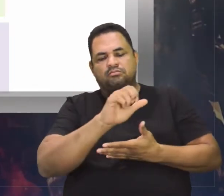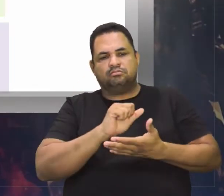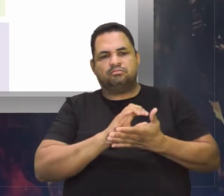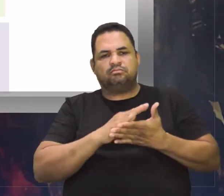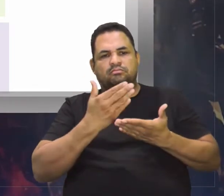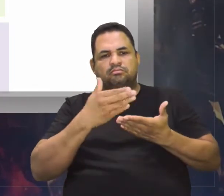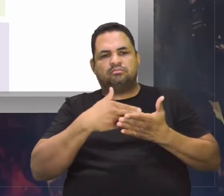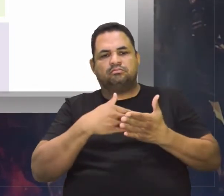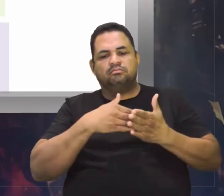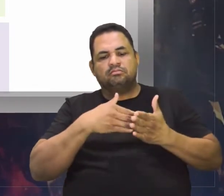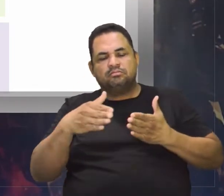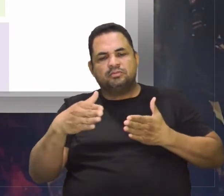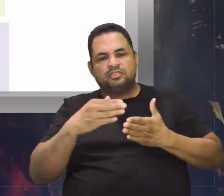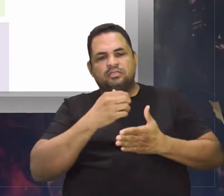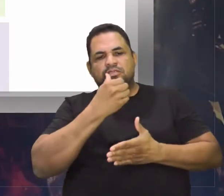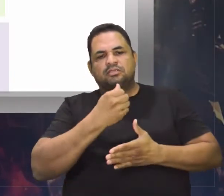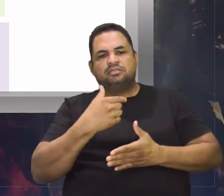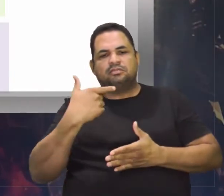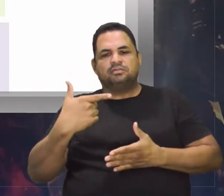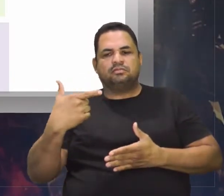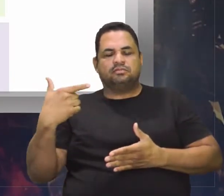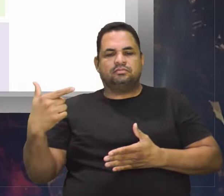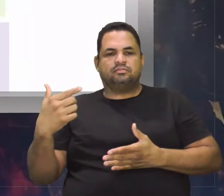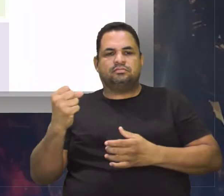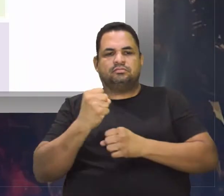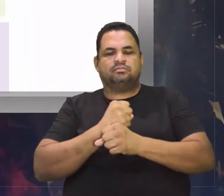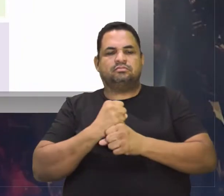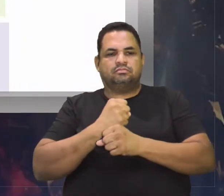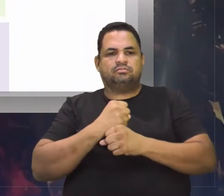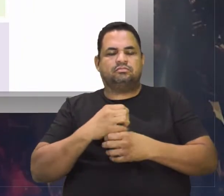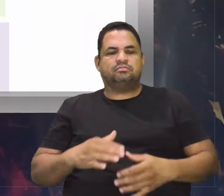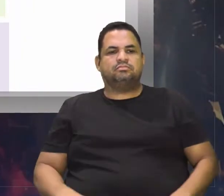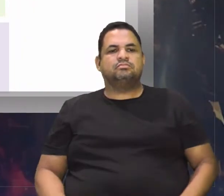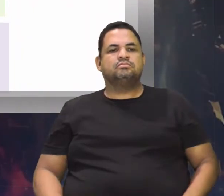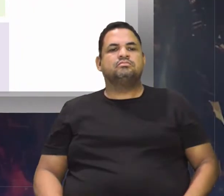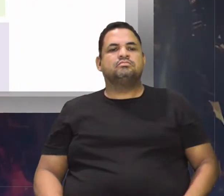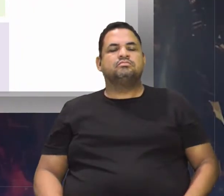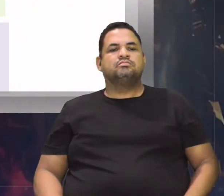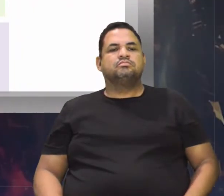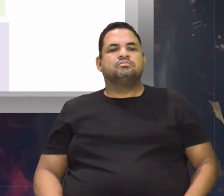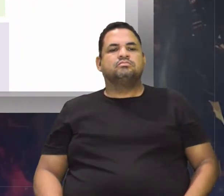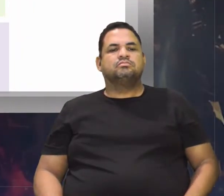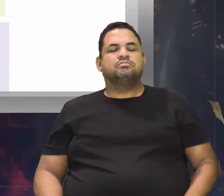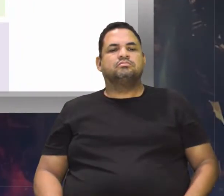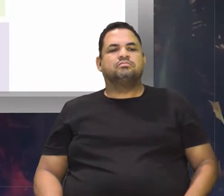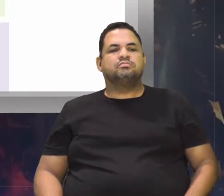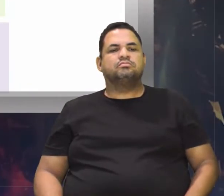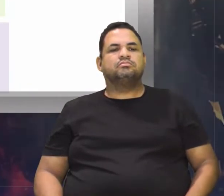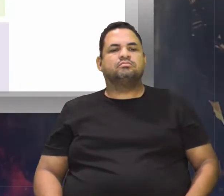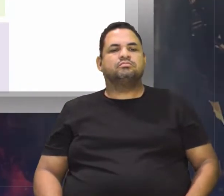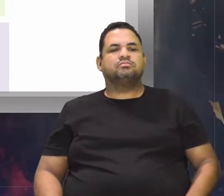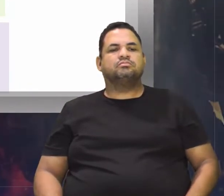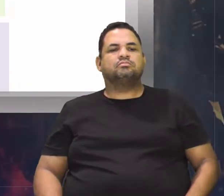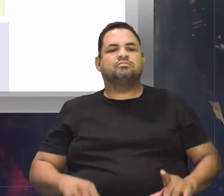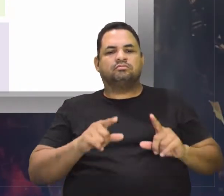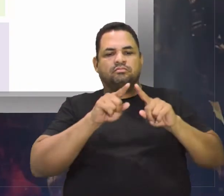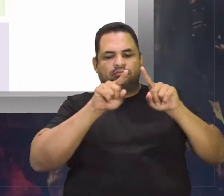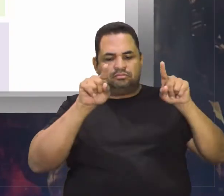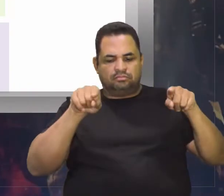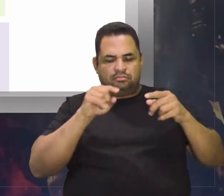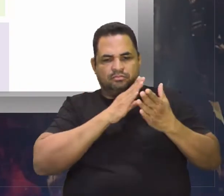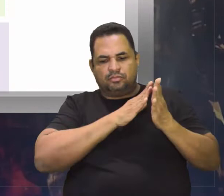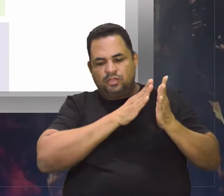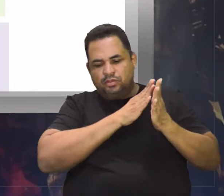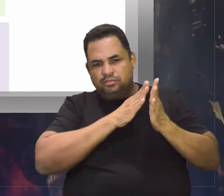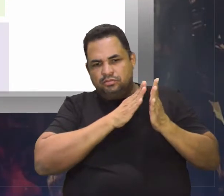tiramos 622 anos daí. Que o calendário dele começa a contar a